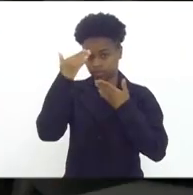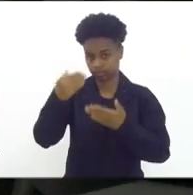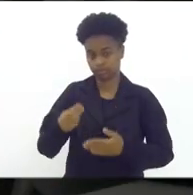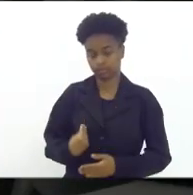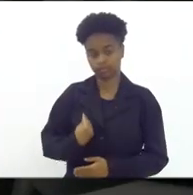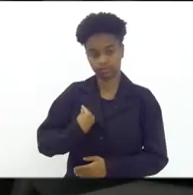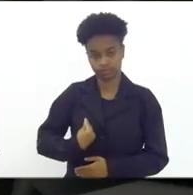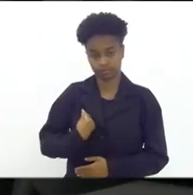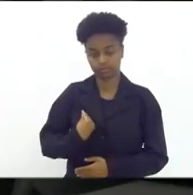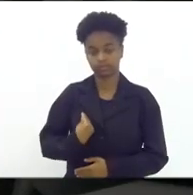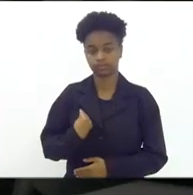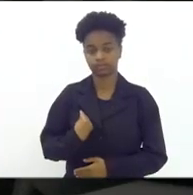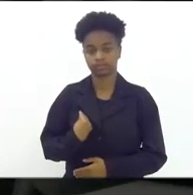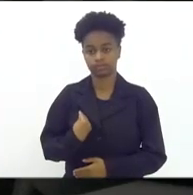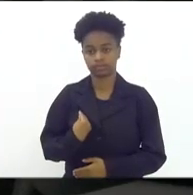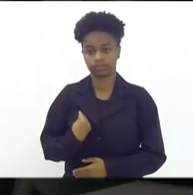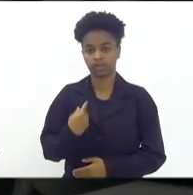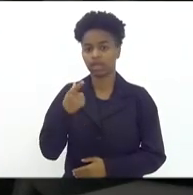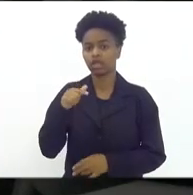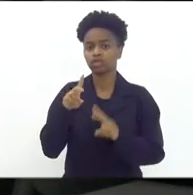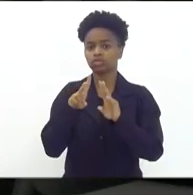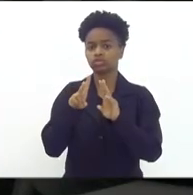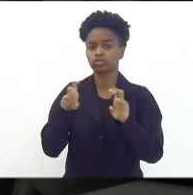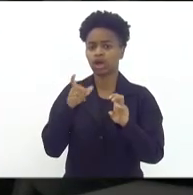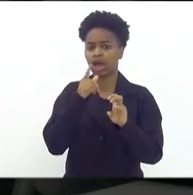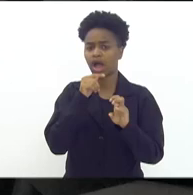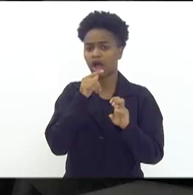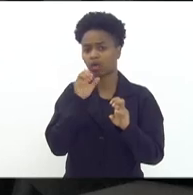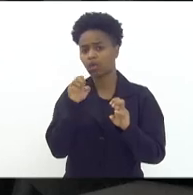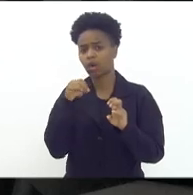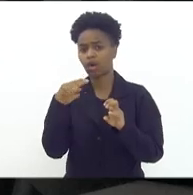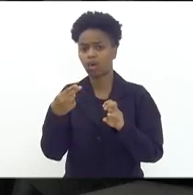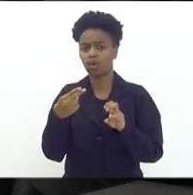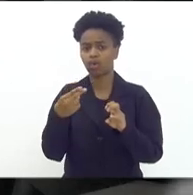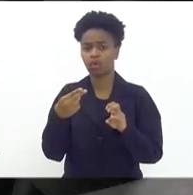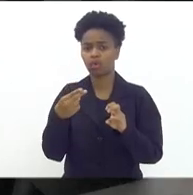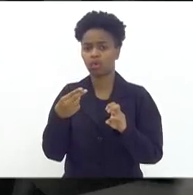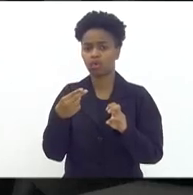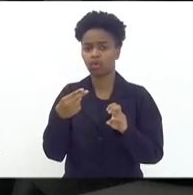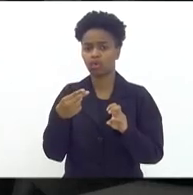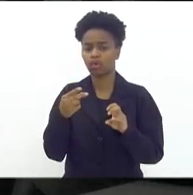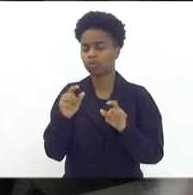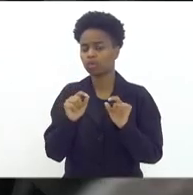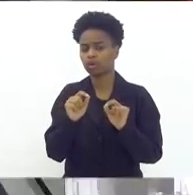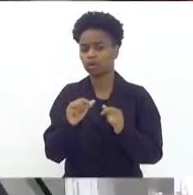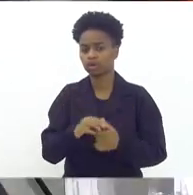é específica sobre a questão da água ou avançando o transporte